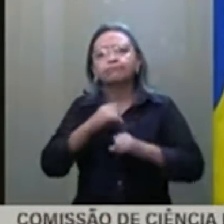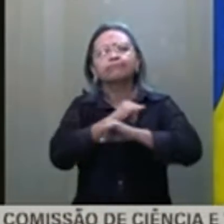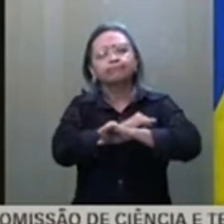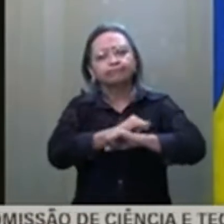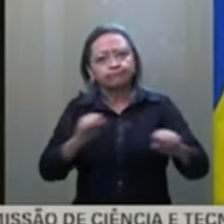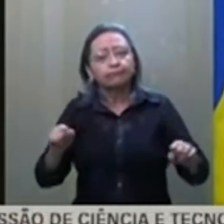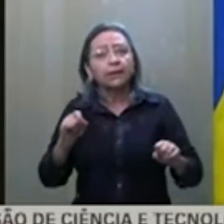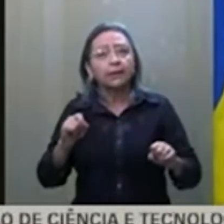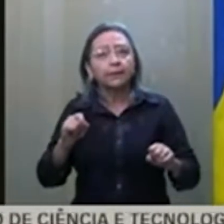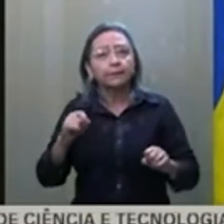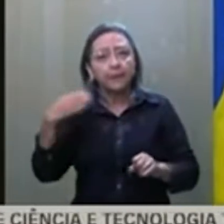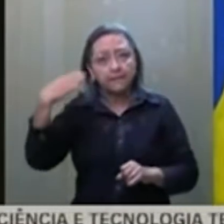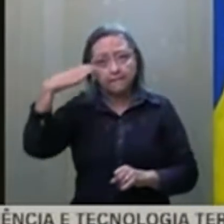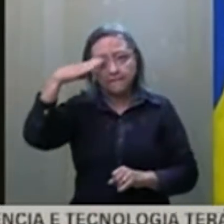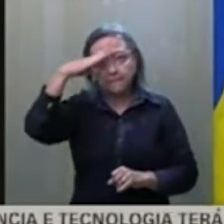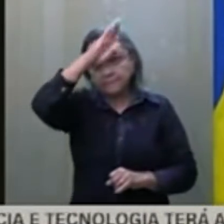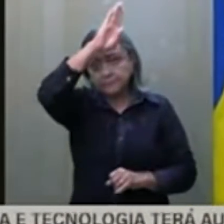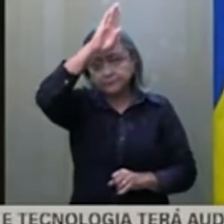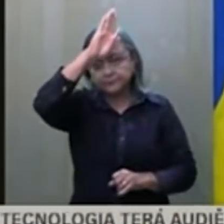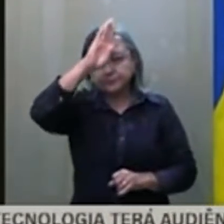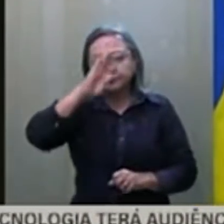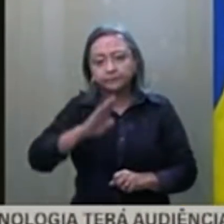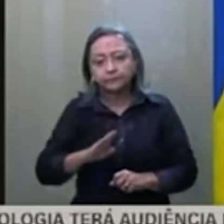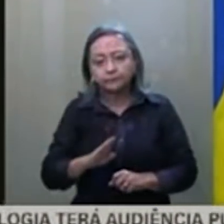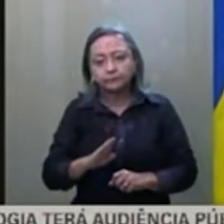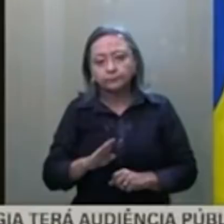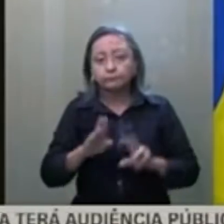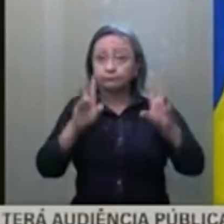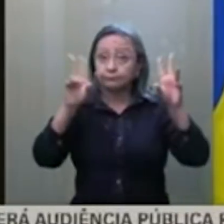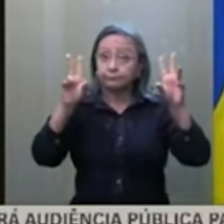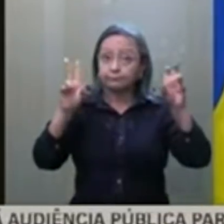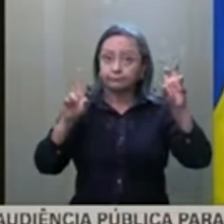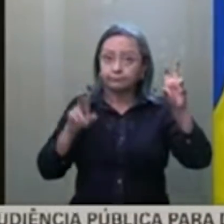Jair Messias e